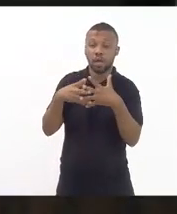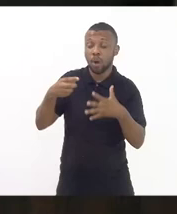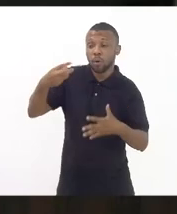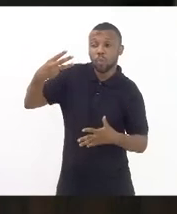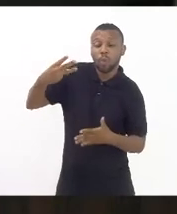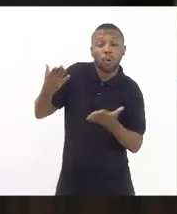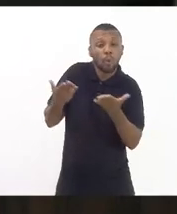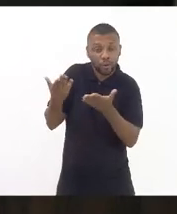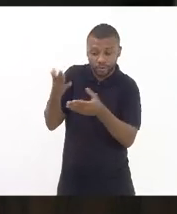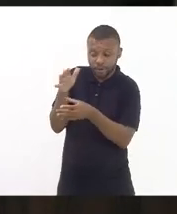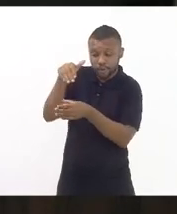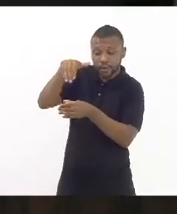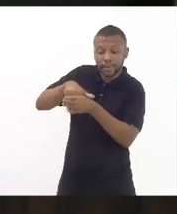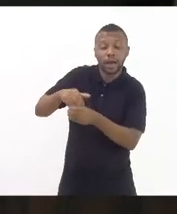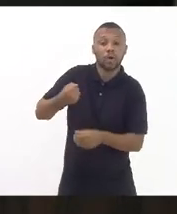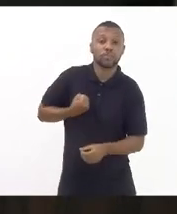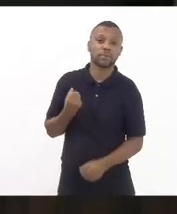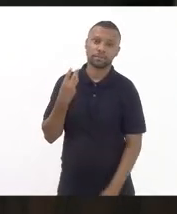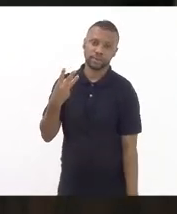hoje.